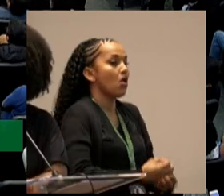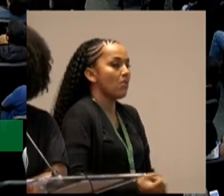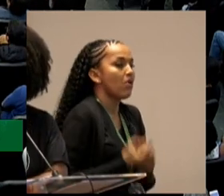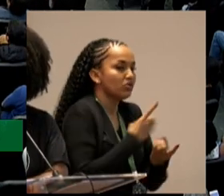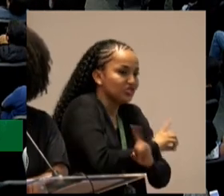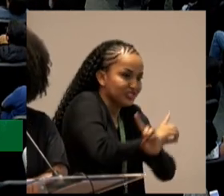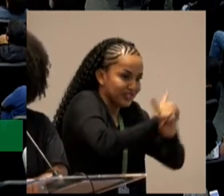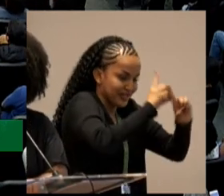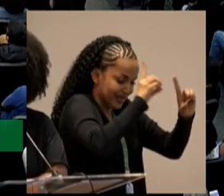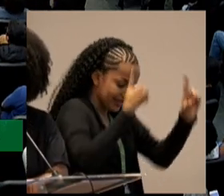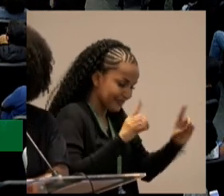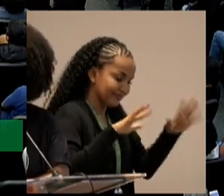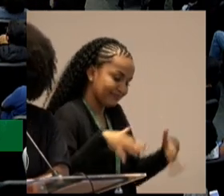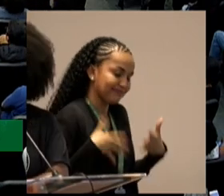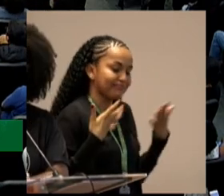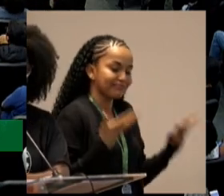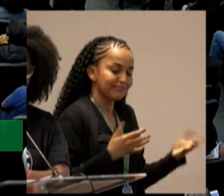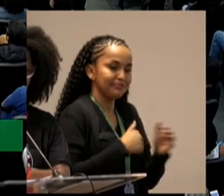dia.